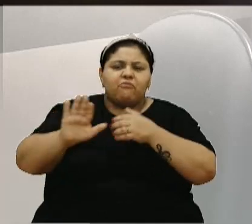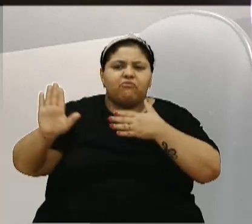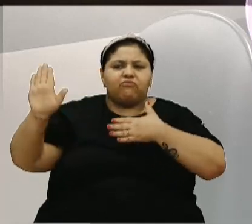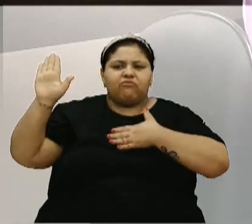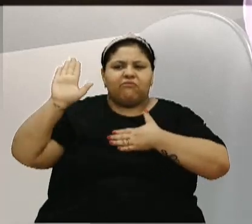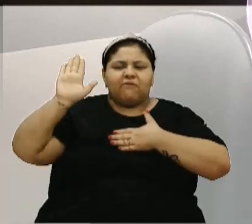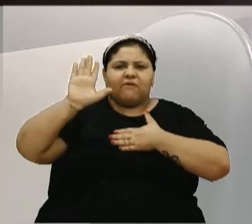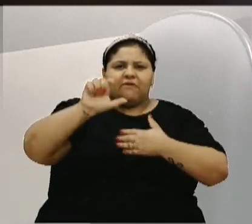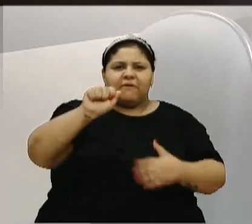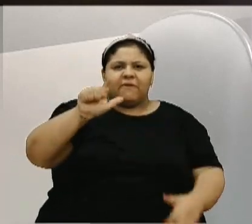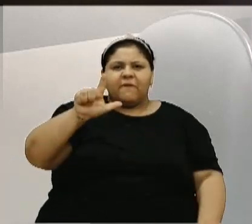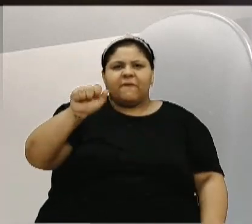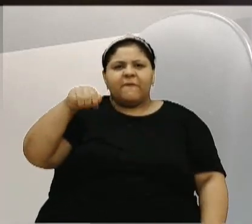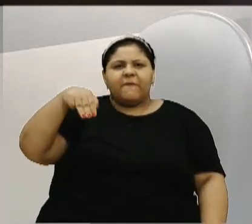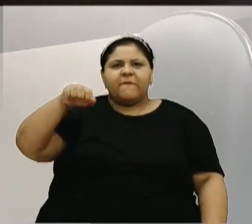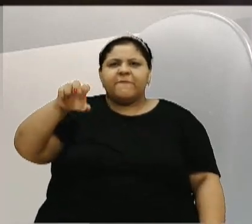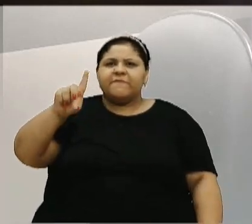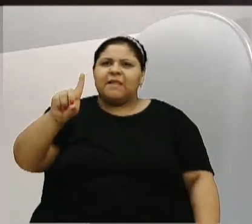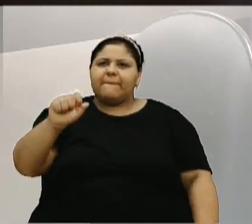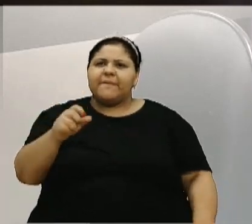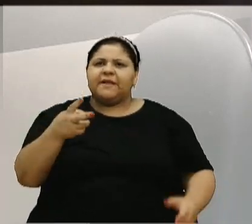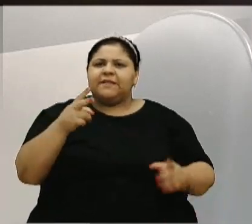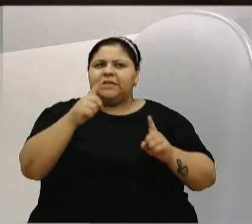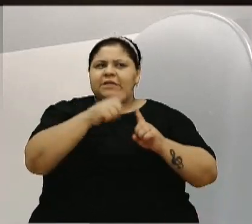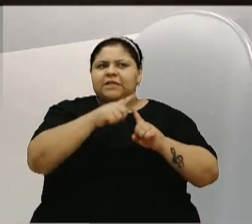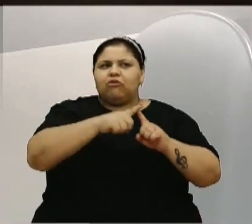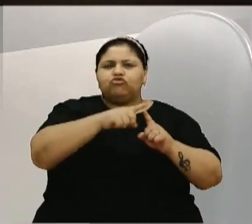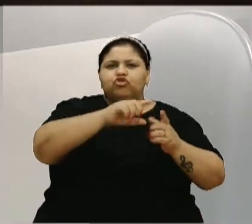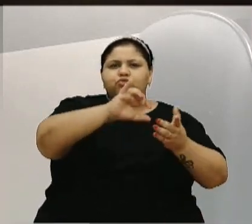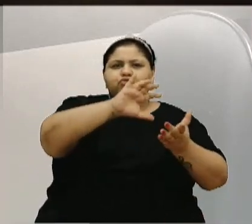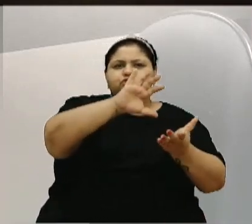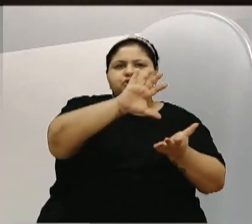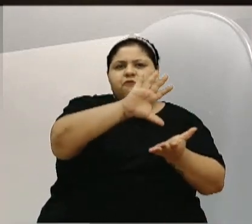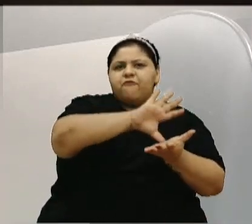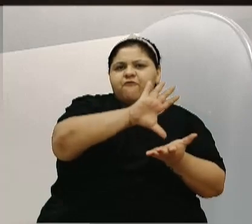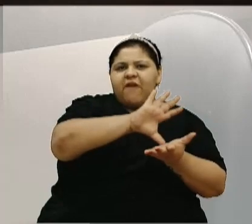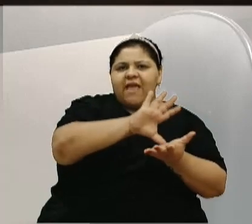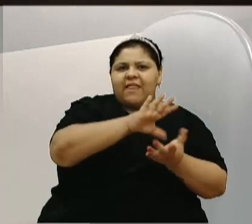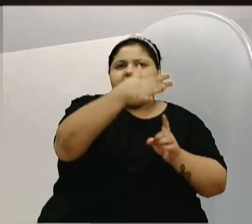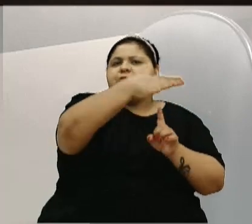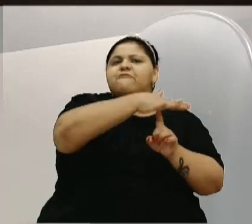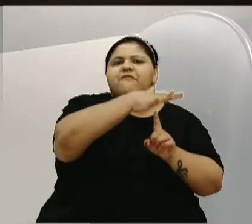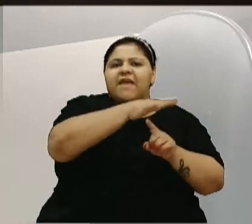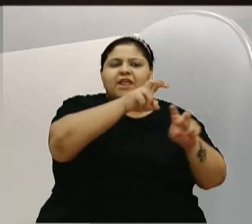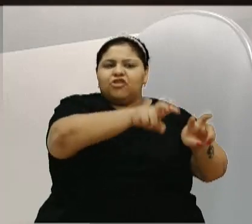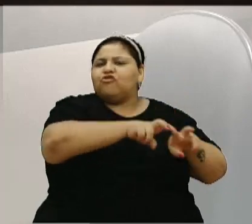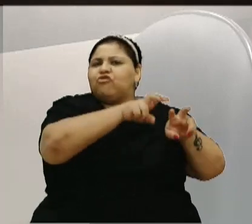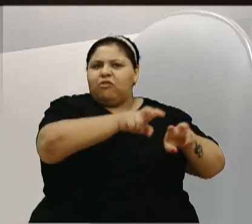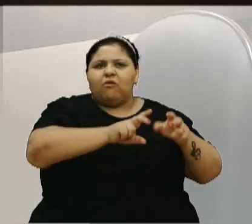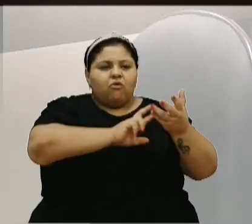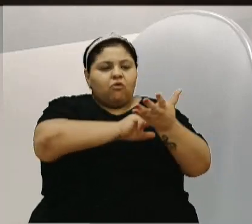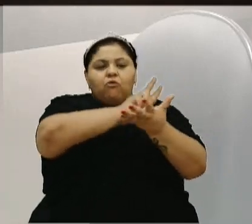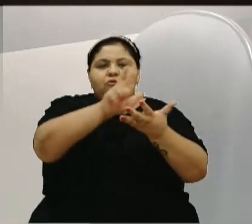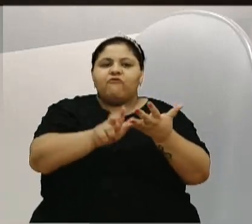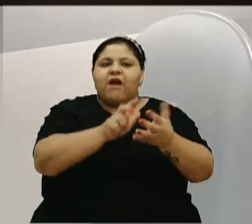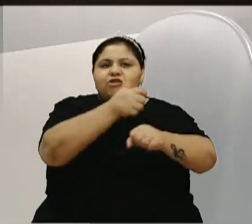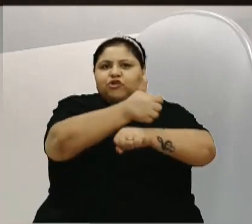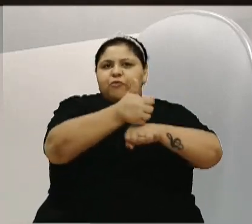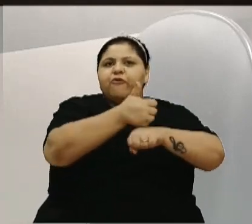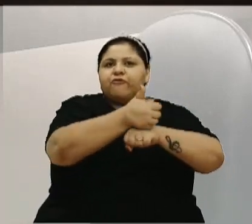Alameda, uma espécie de feira de produtos, enfim, tipo uma feira do agricultor, com vários